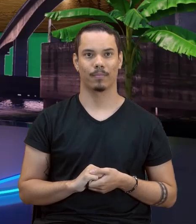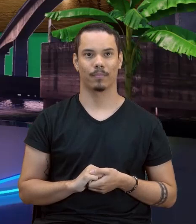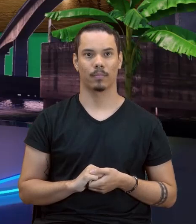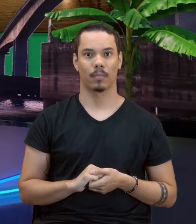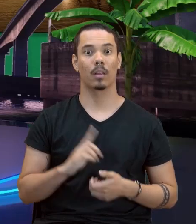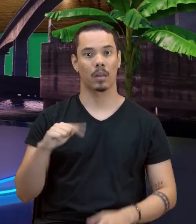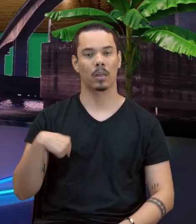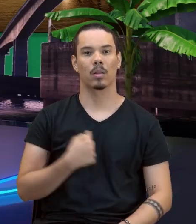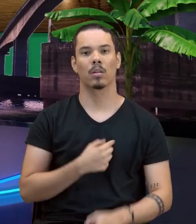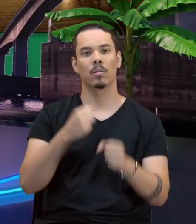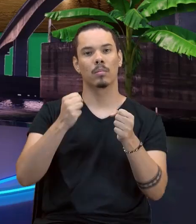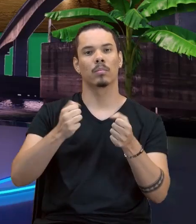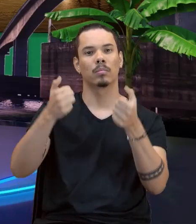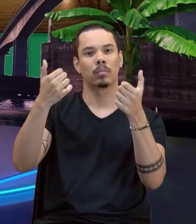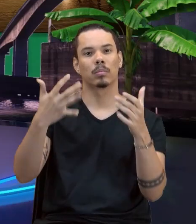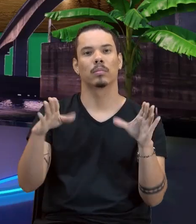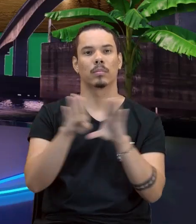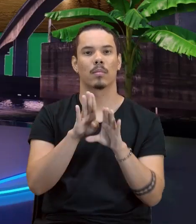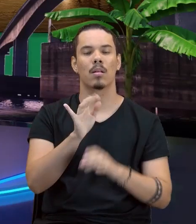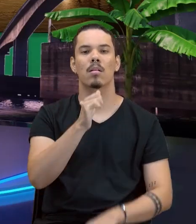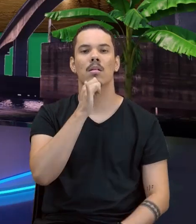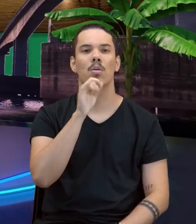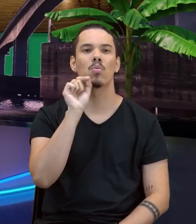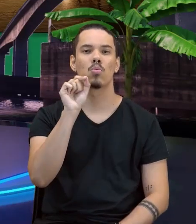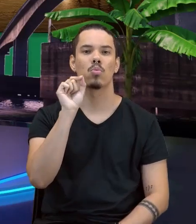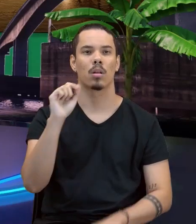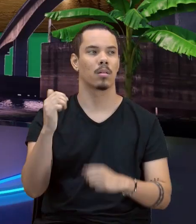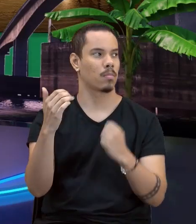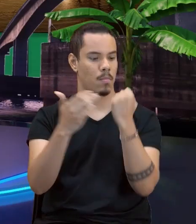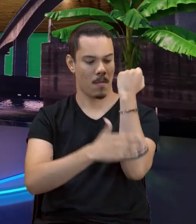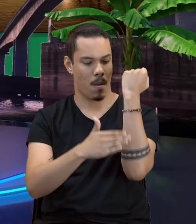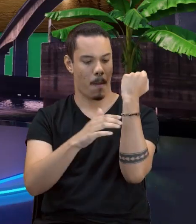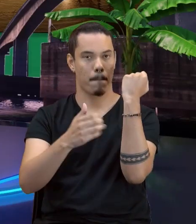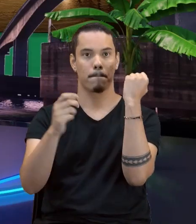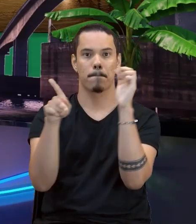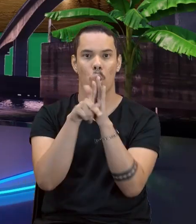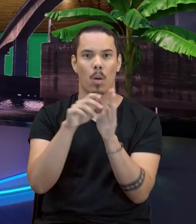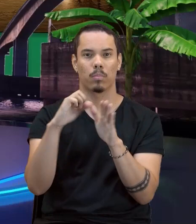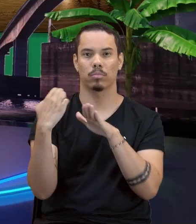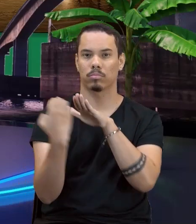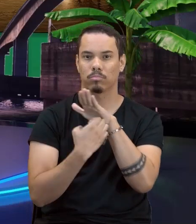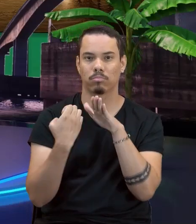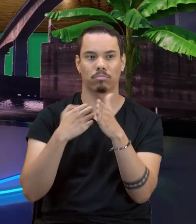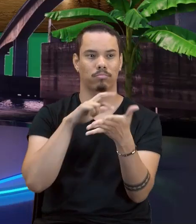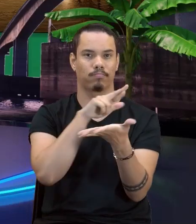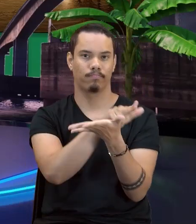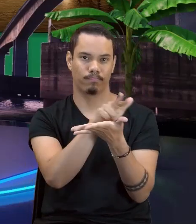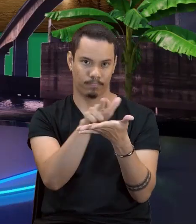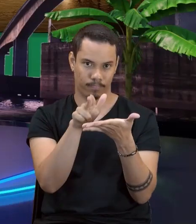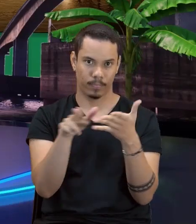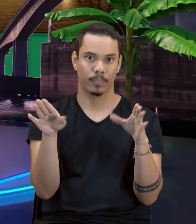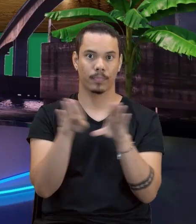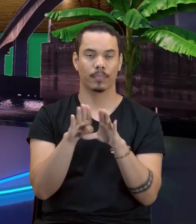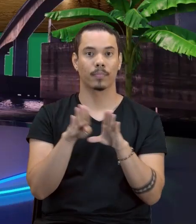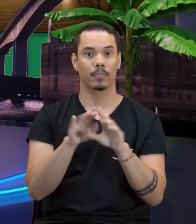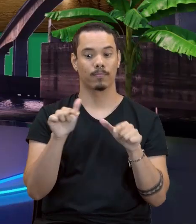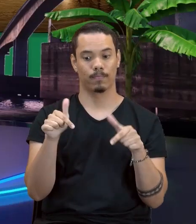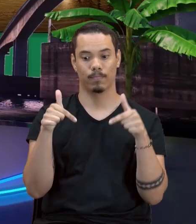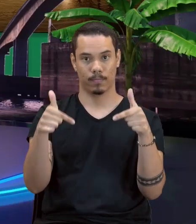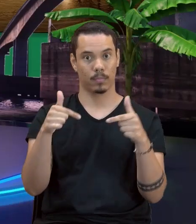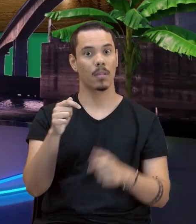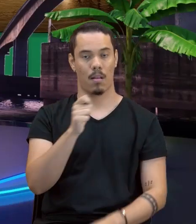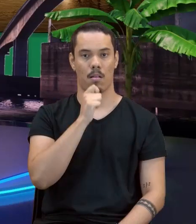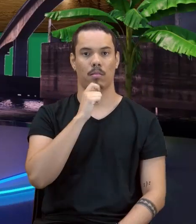até citar como exemplo, né, as madeireiras, que continuam em plena atividade. Então, isso também ainda gera um grande